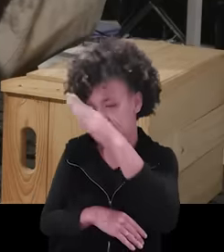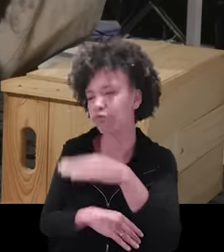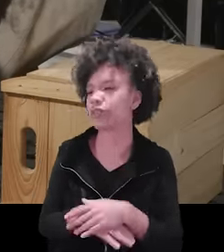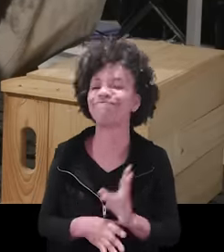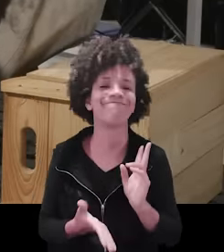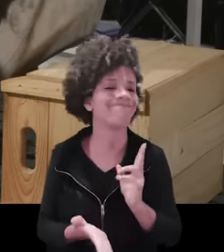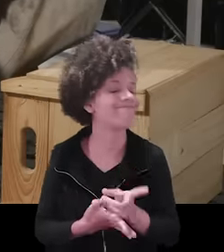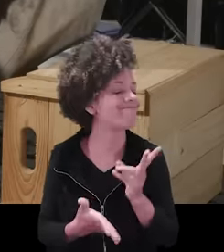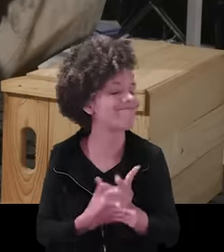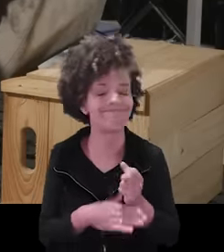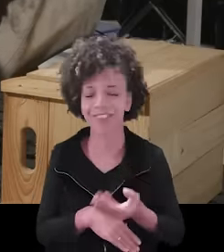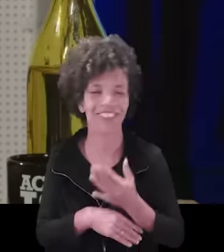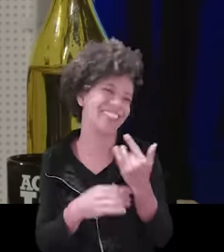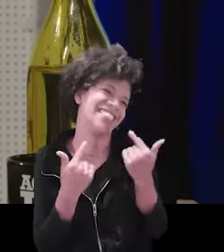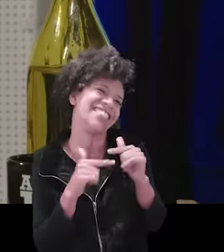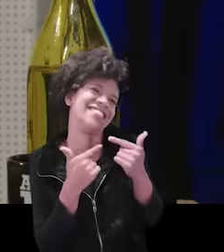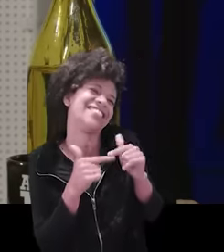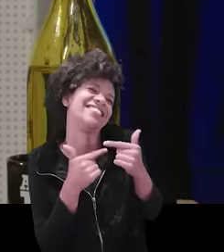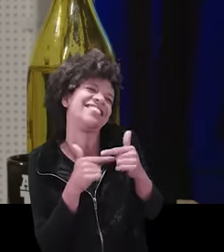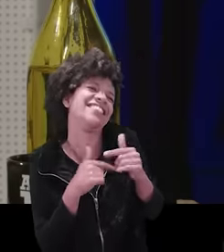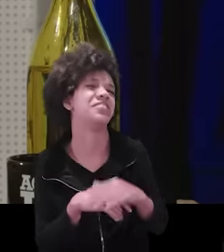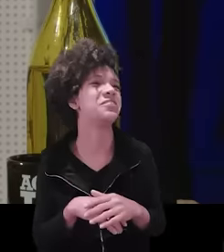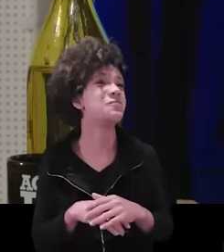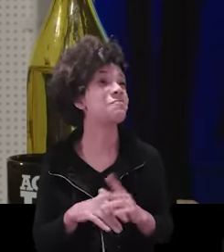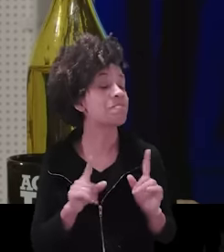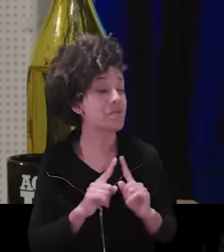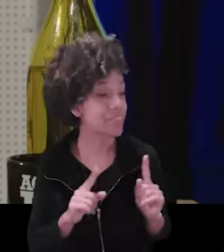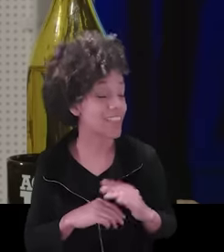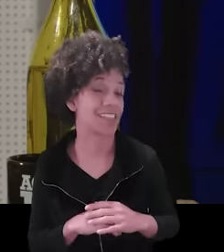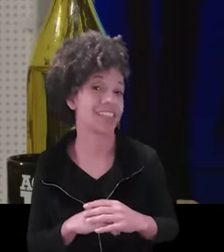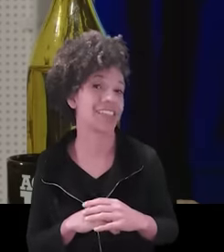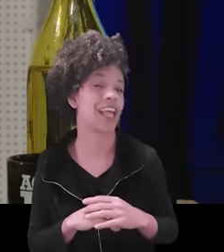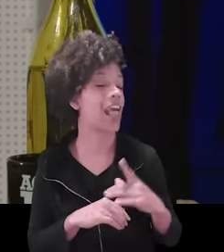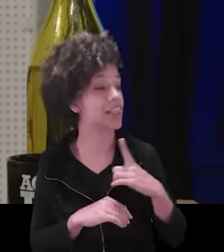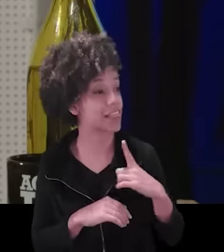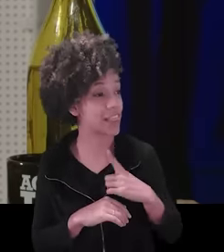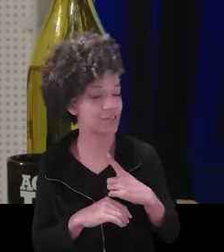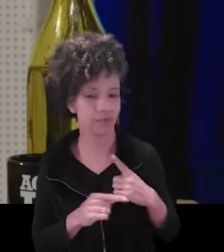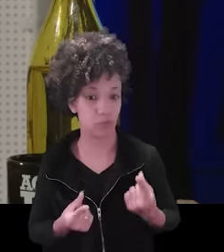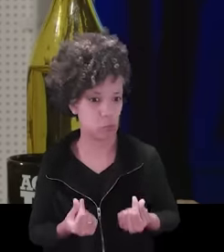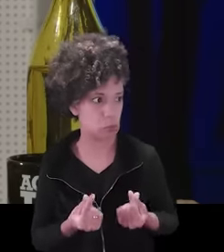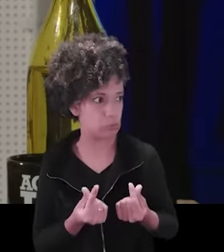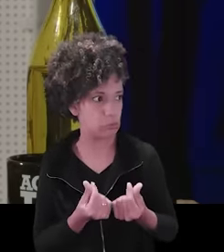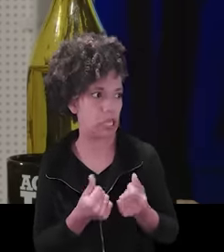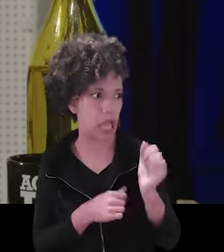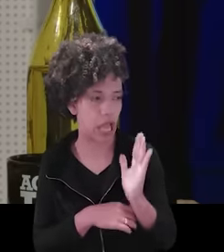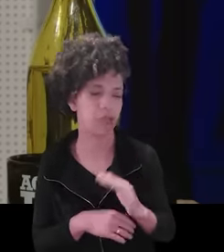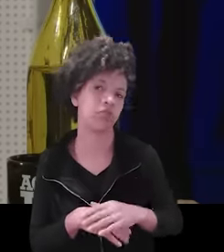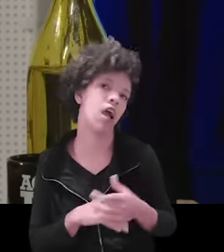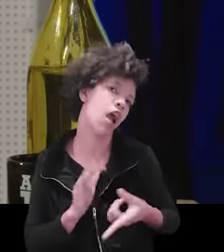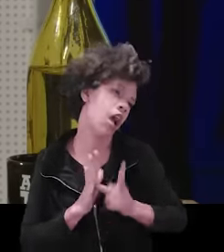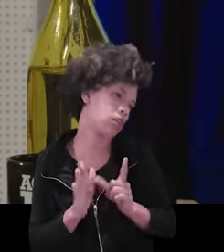Claro é sempre é oi haha é o custo de vida aumentou demais assim